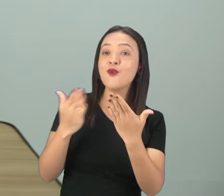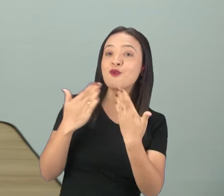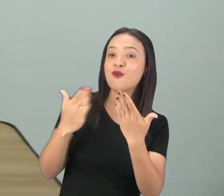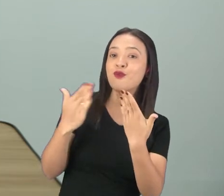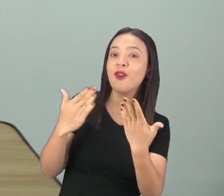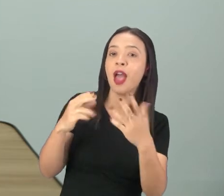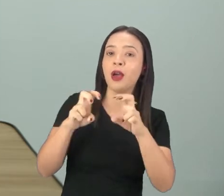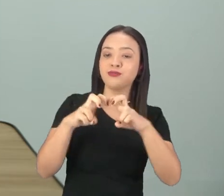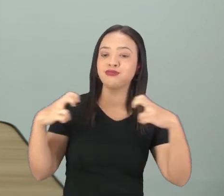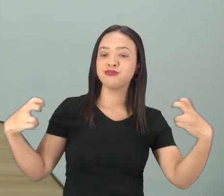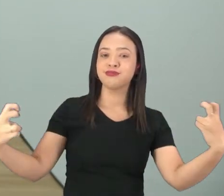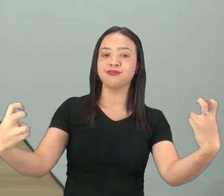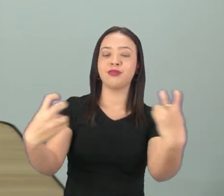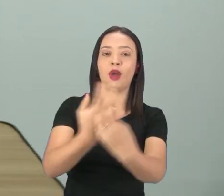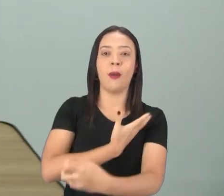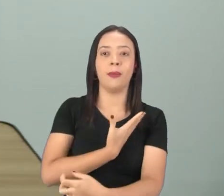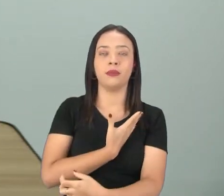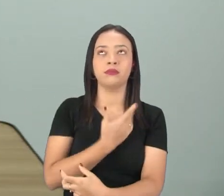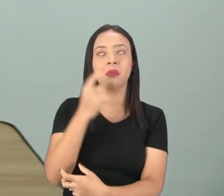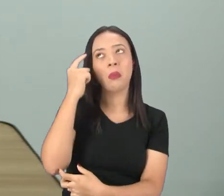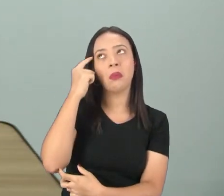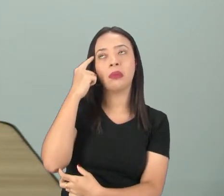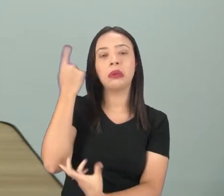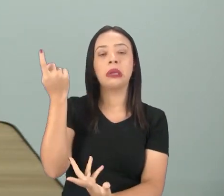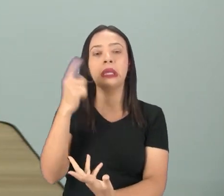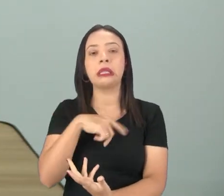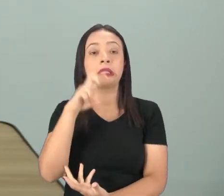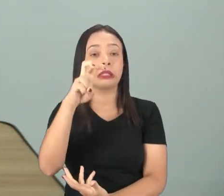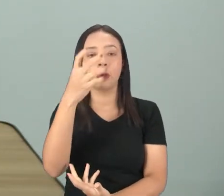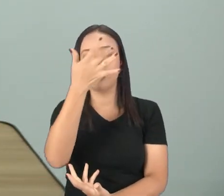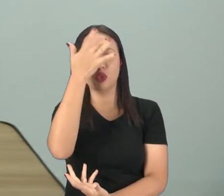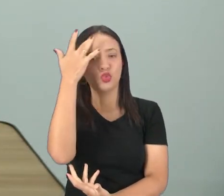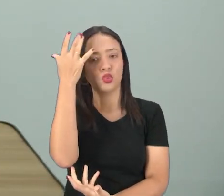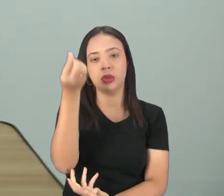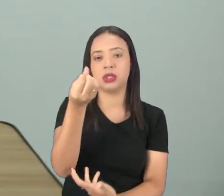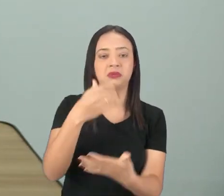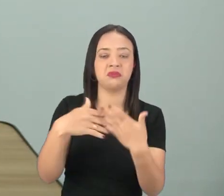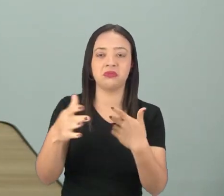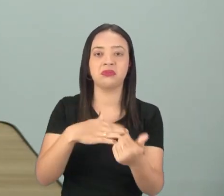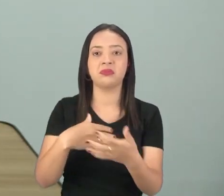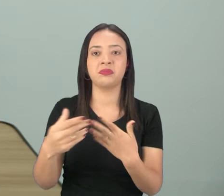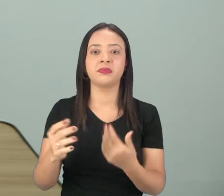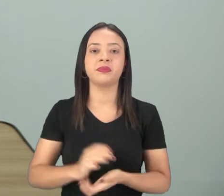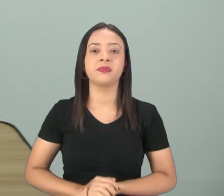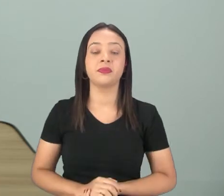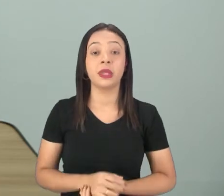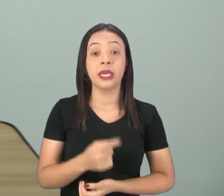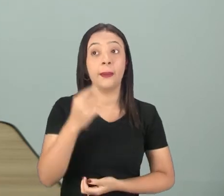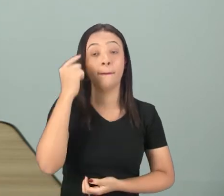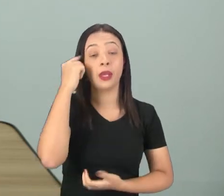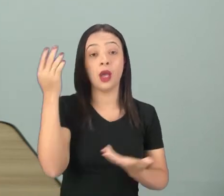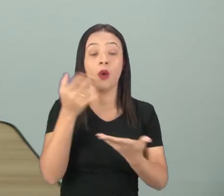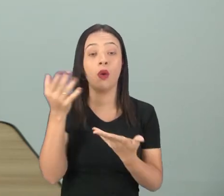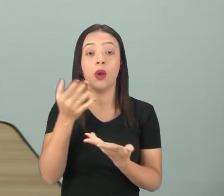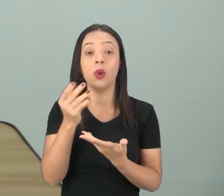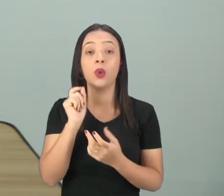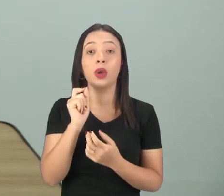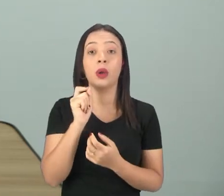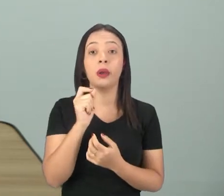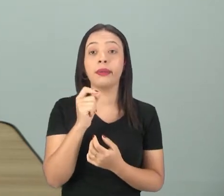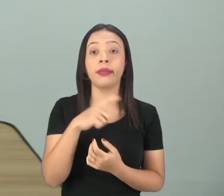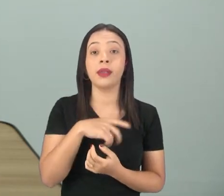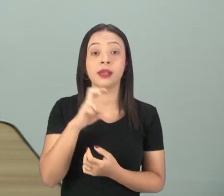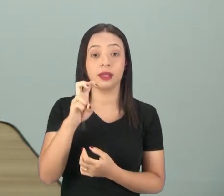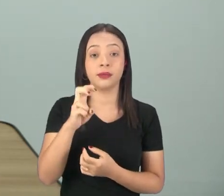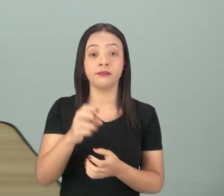uma rodinha. Vamos supor que tem 5 pessoas ou 6, não importa a quantidade. Mas vamos supor que tenha 5, tá? E aí